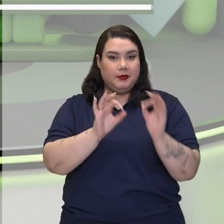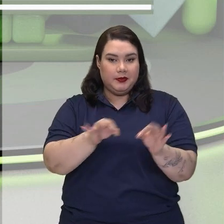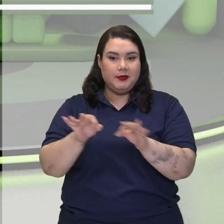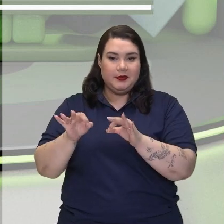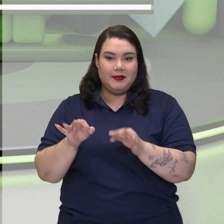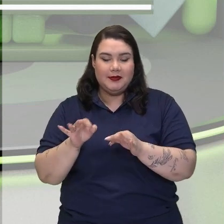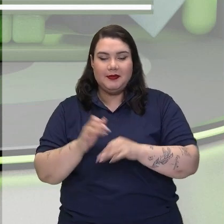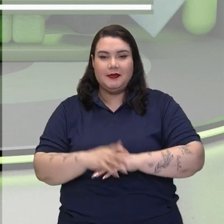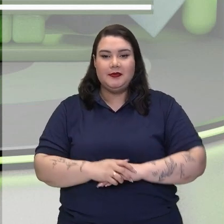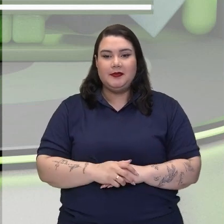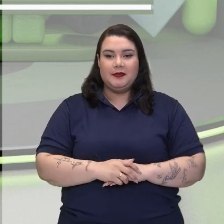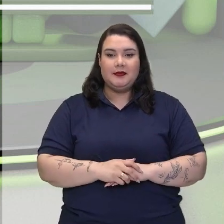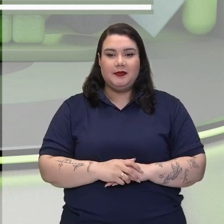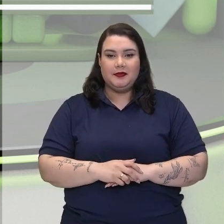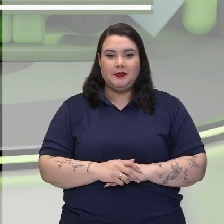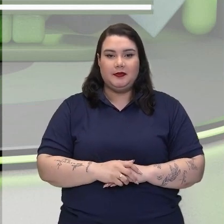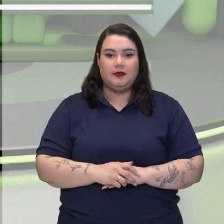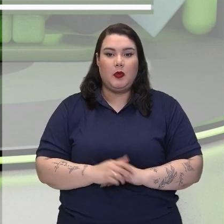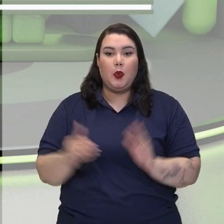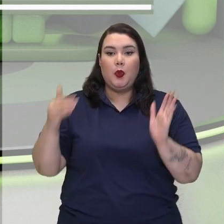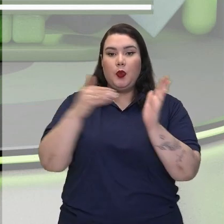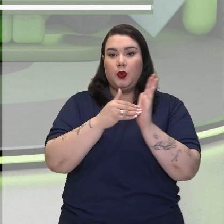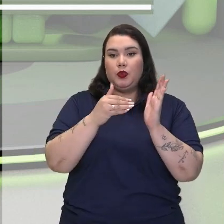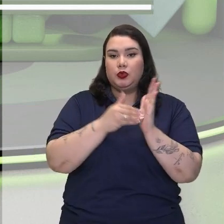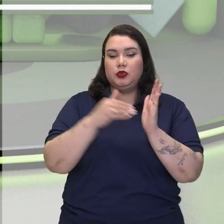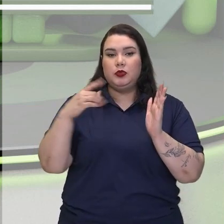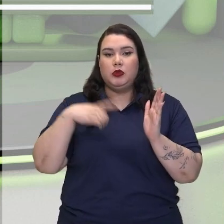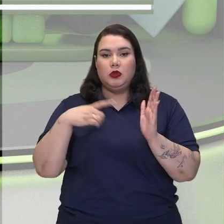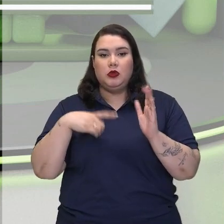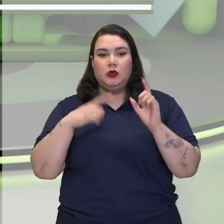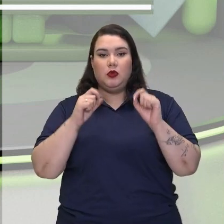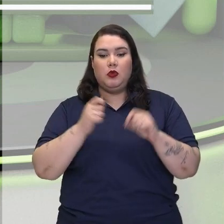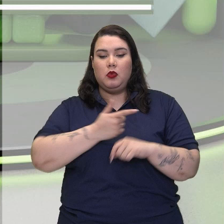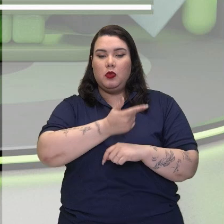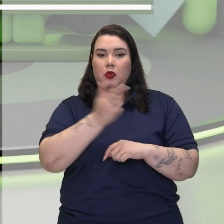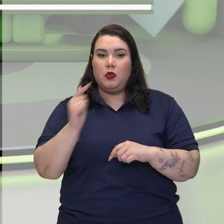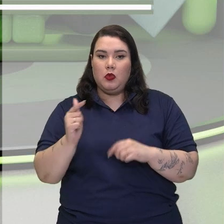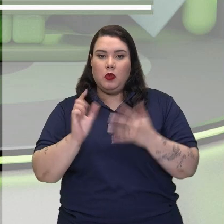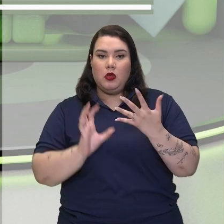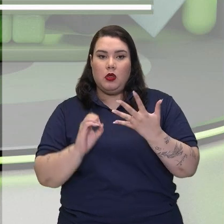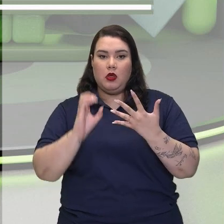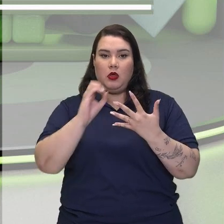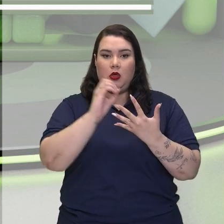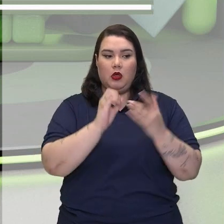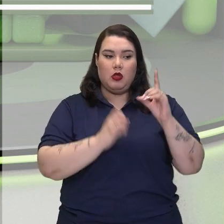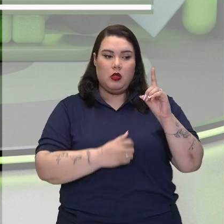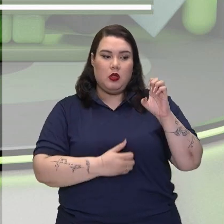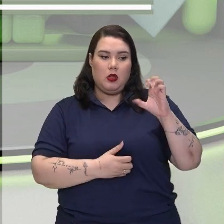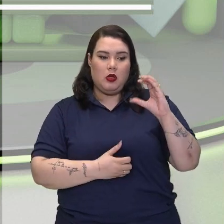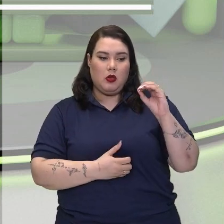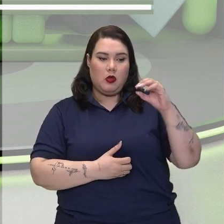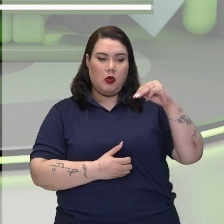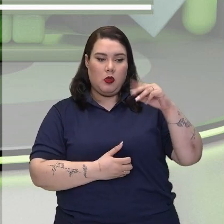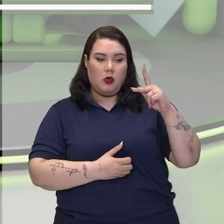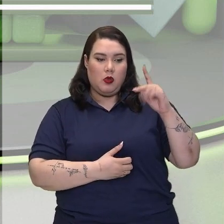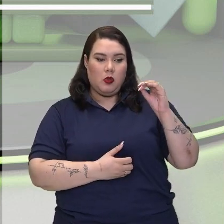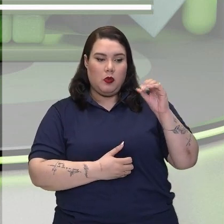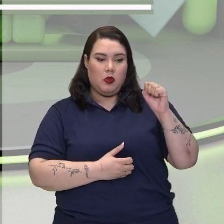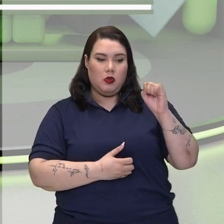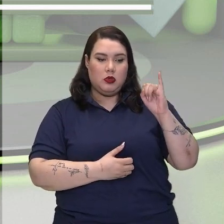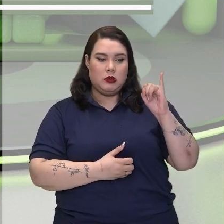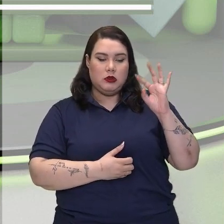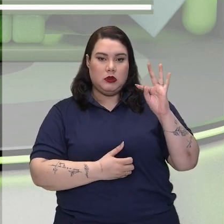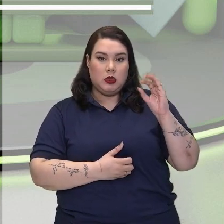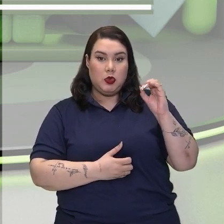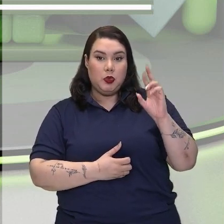a carne, tá bom? E, por fim, eu observo outro nível trófico que é chamado de decompositores, que